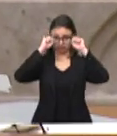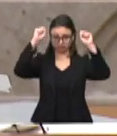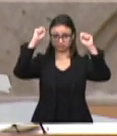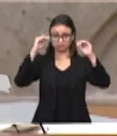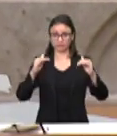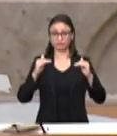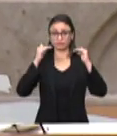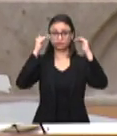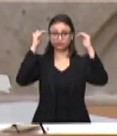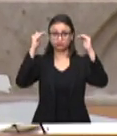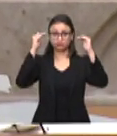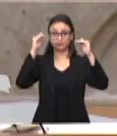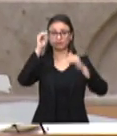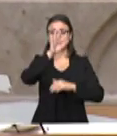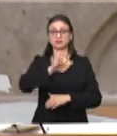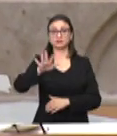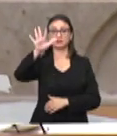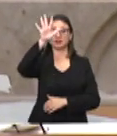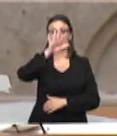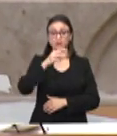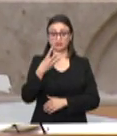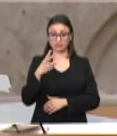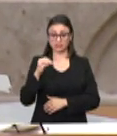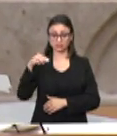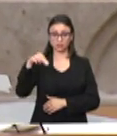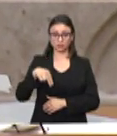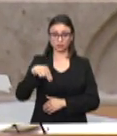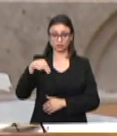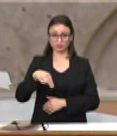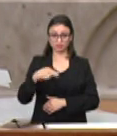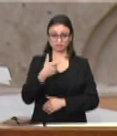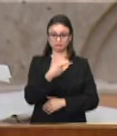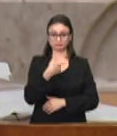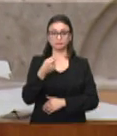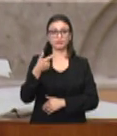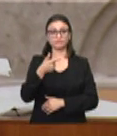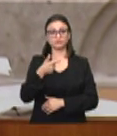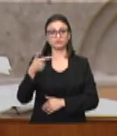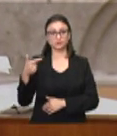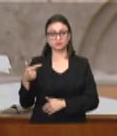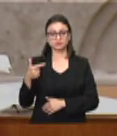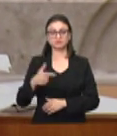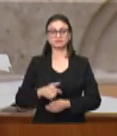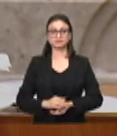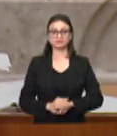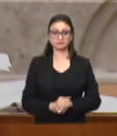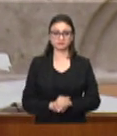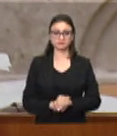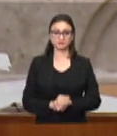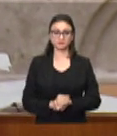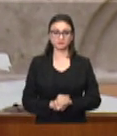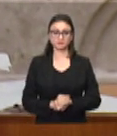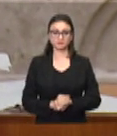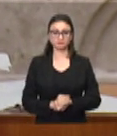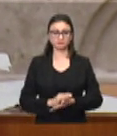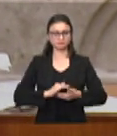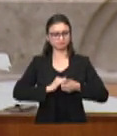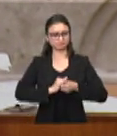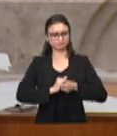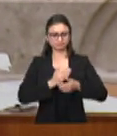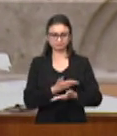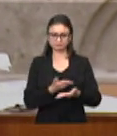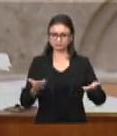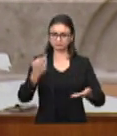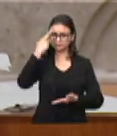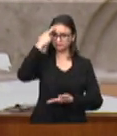Federal, neste 30 de novembro de 2022. Saúdo os